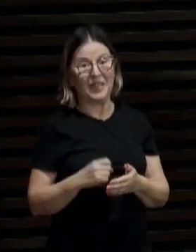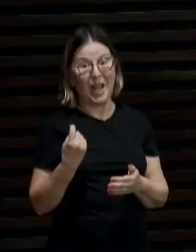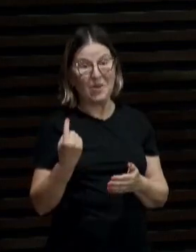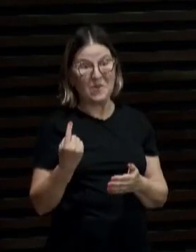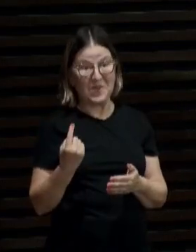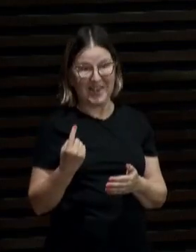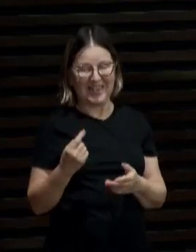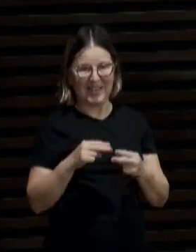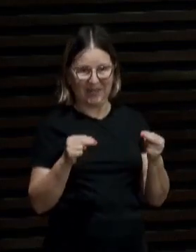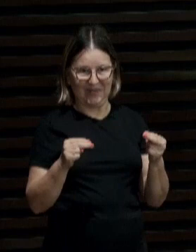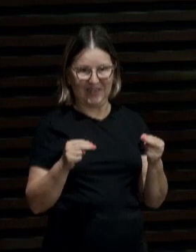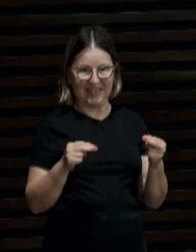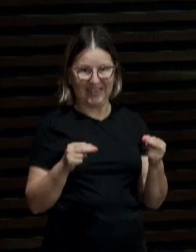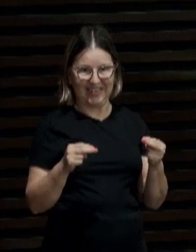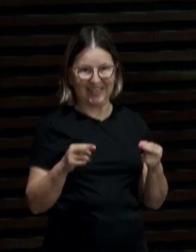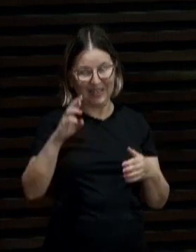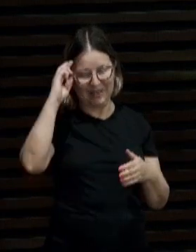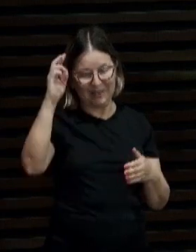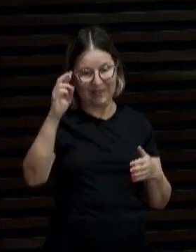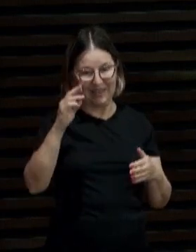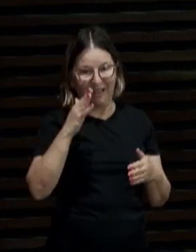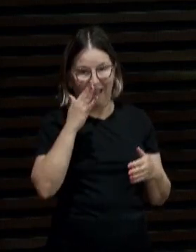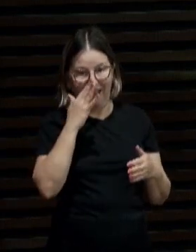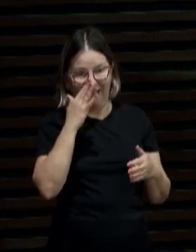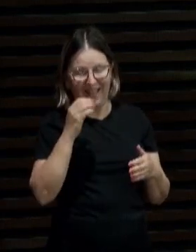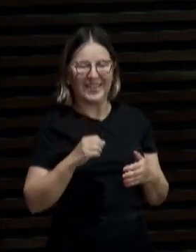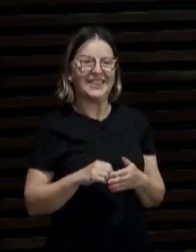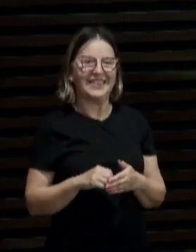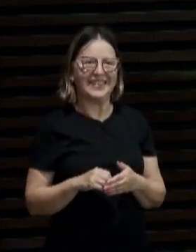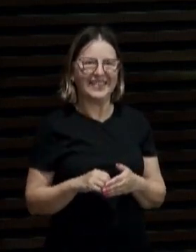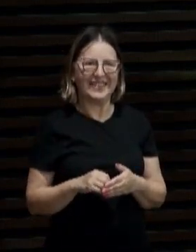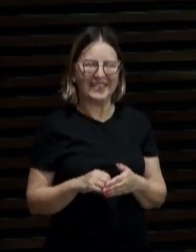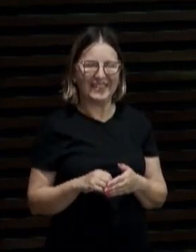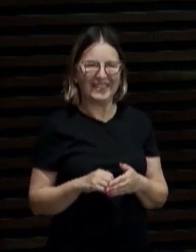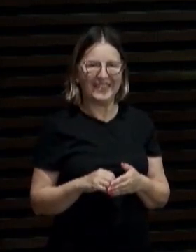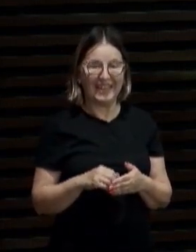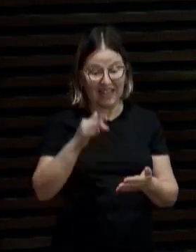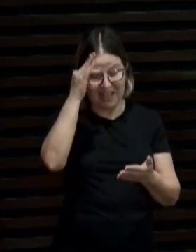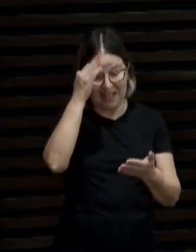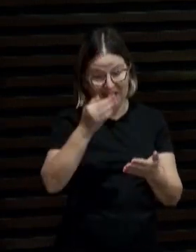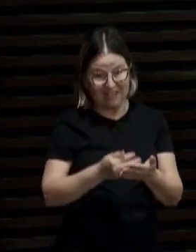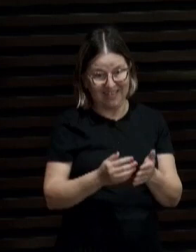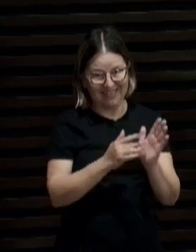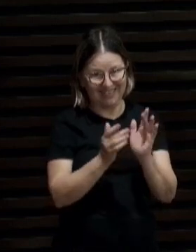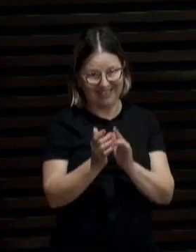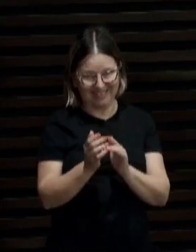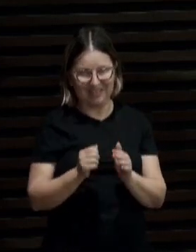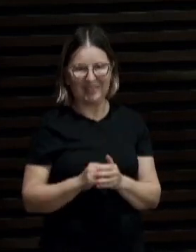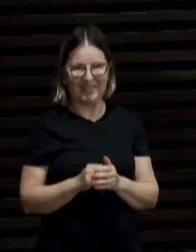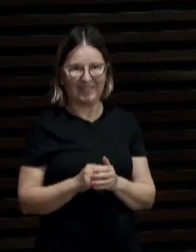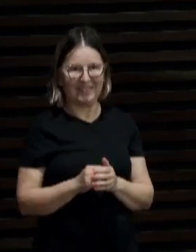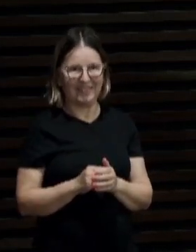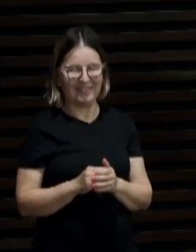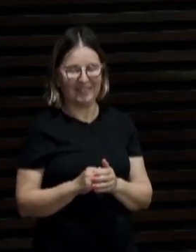a Deus Pai, é Jesus Cristo. Este é o meu Filho em quem tenho todo o meu prazer.